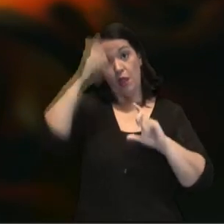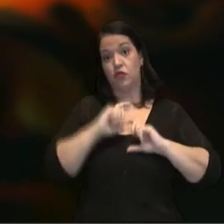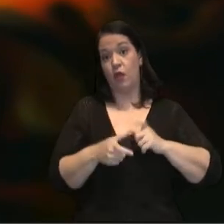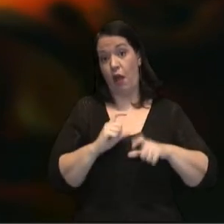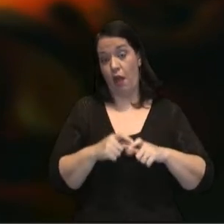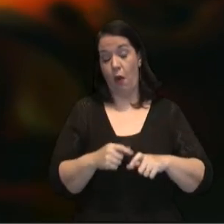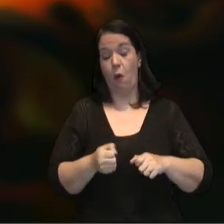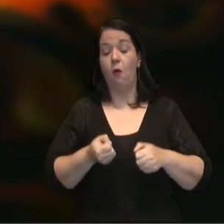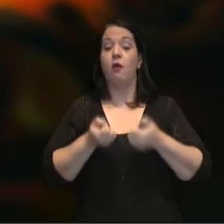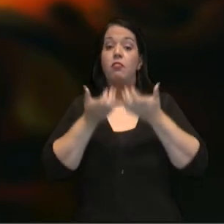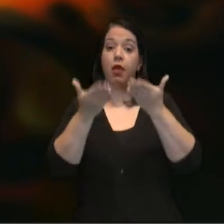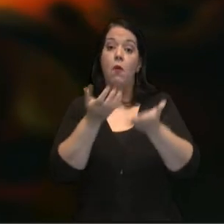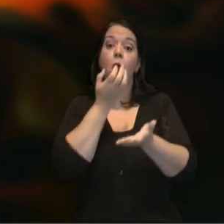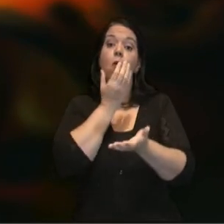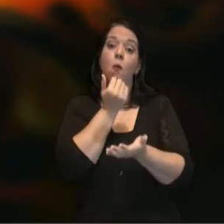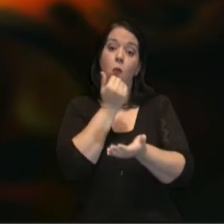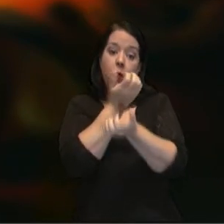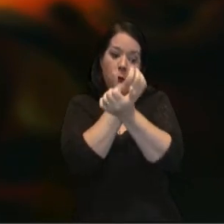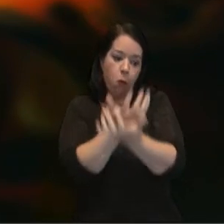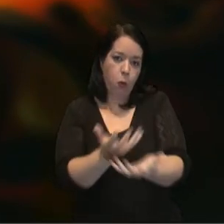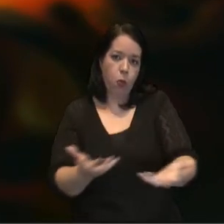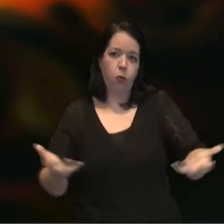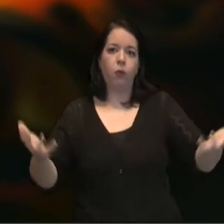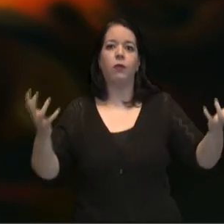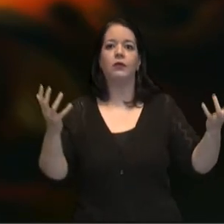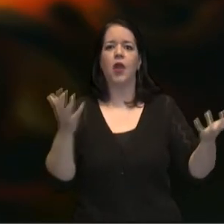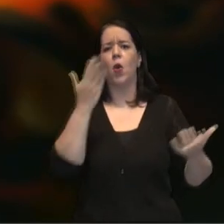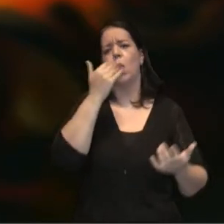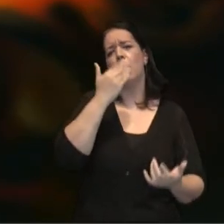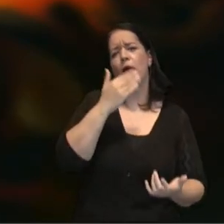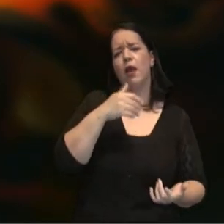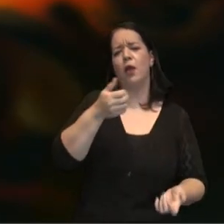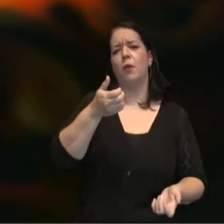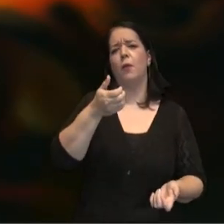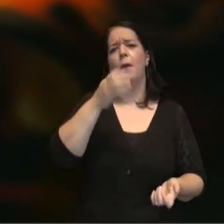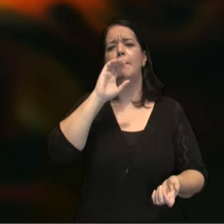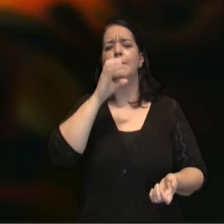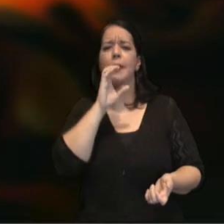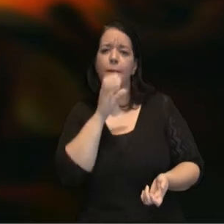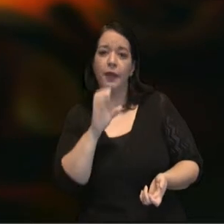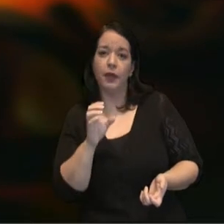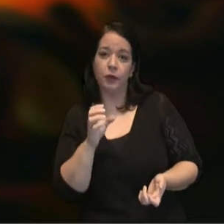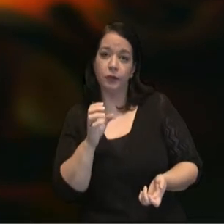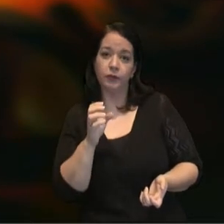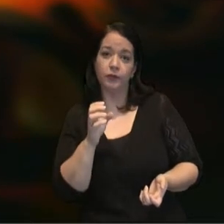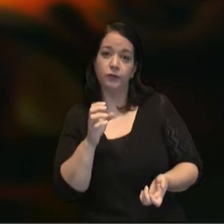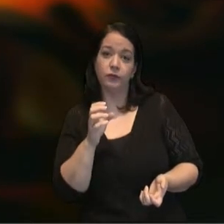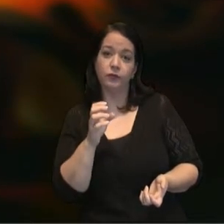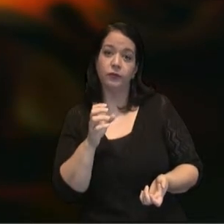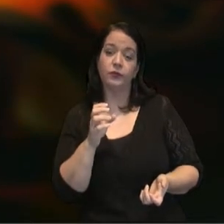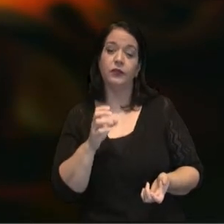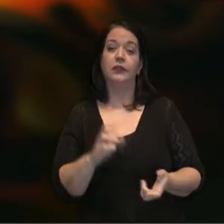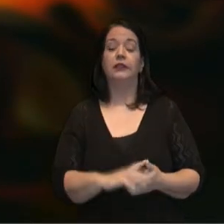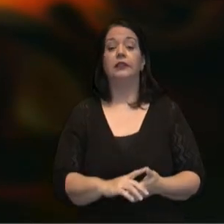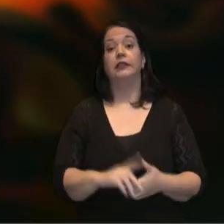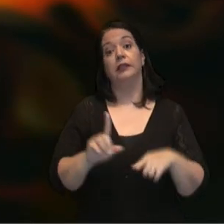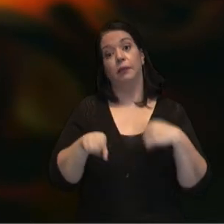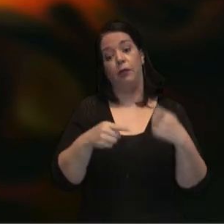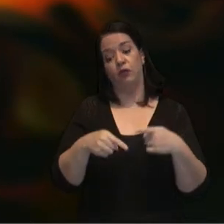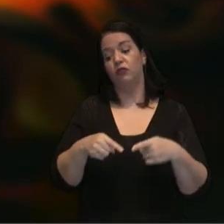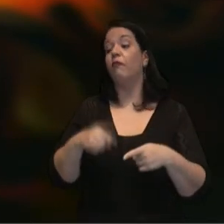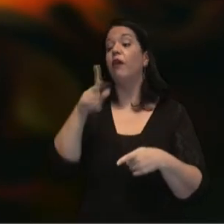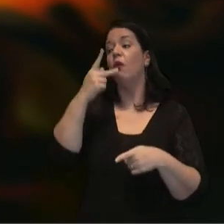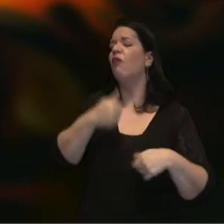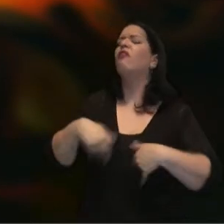e comeram e beberam e despediu-os e foram para o seu senhor e da parte da